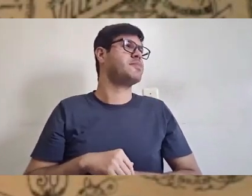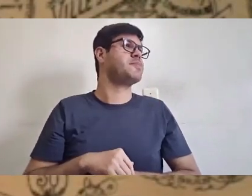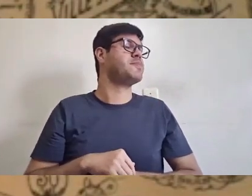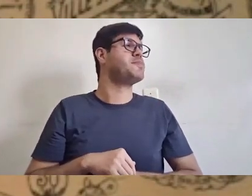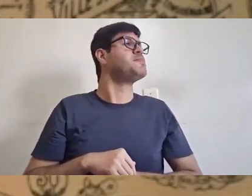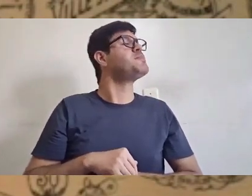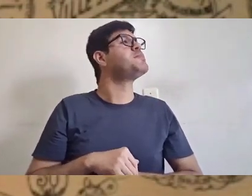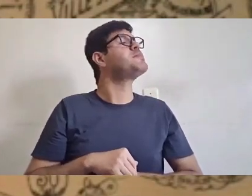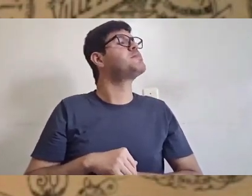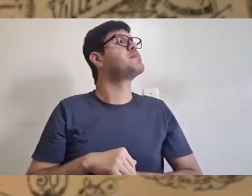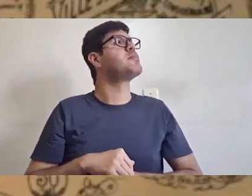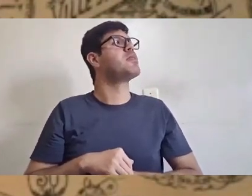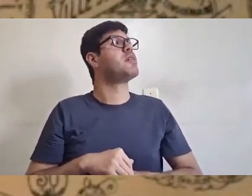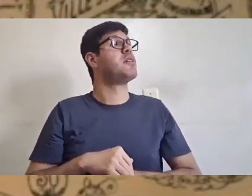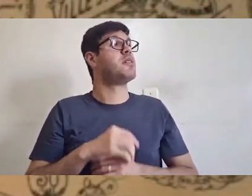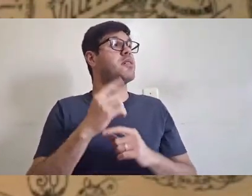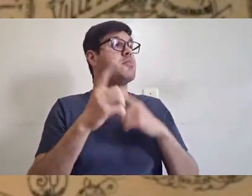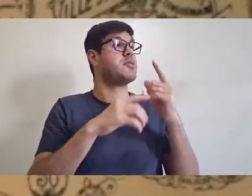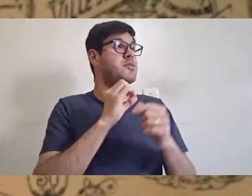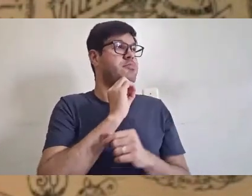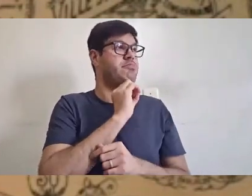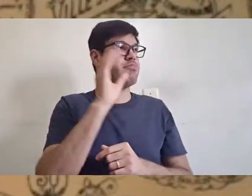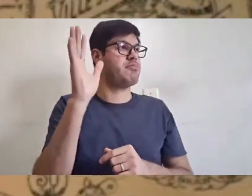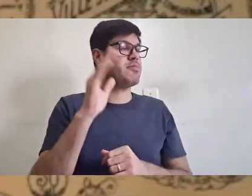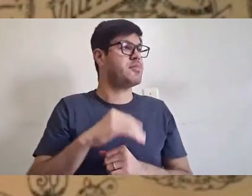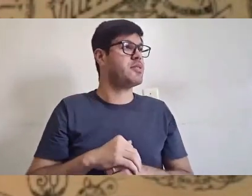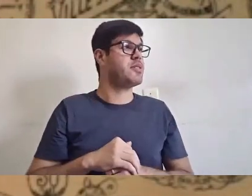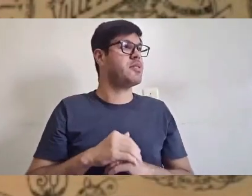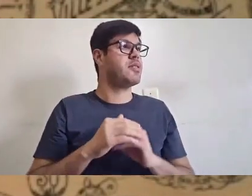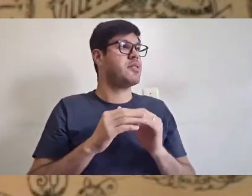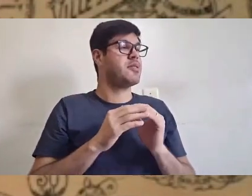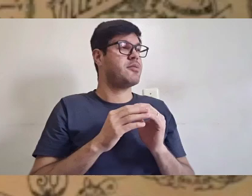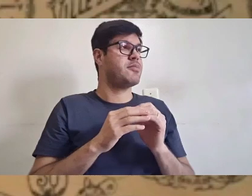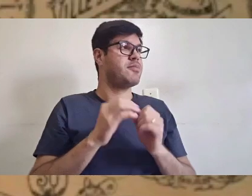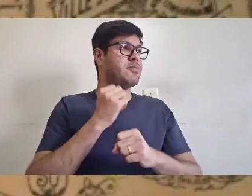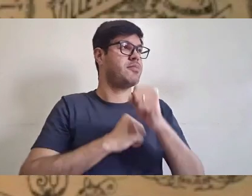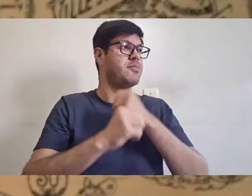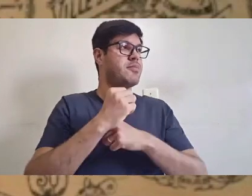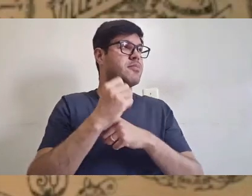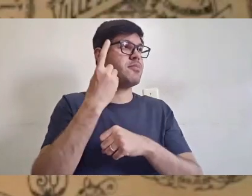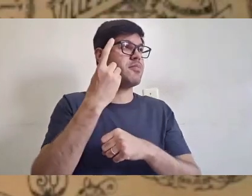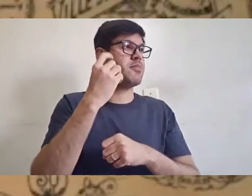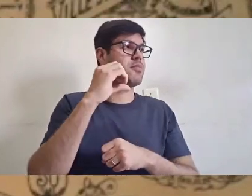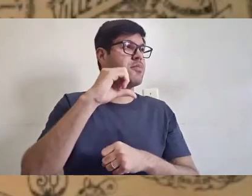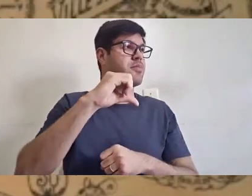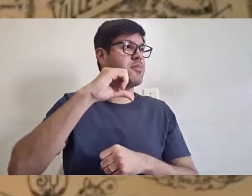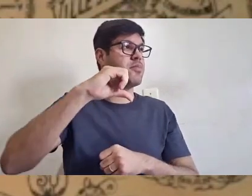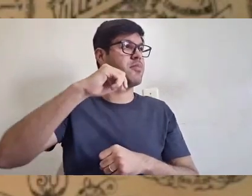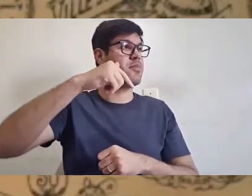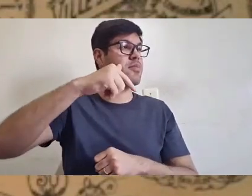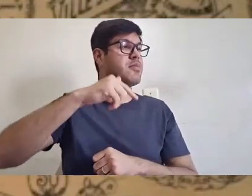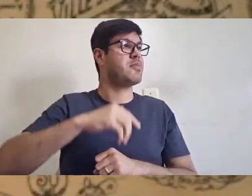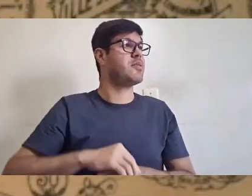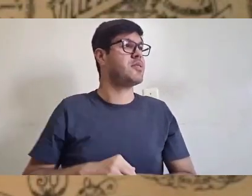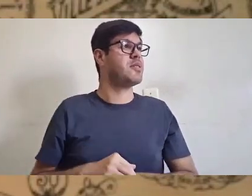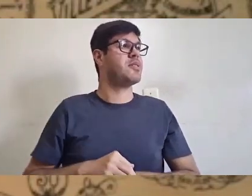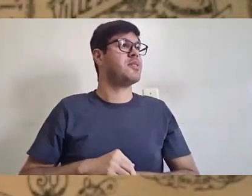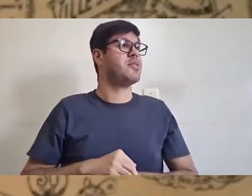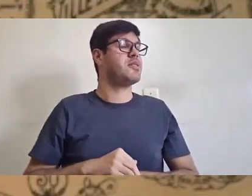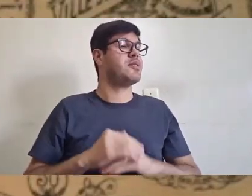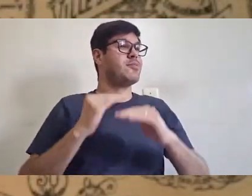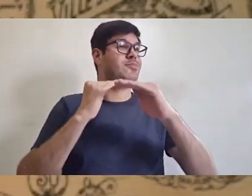0,26, para arredondar. Quando eu saí, no ano de 97,